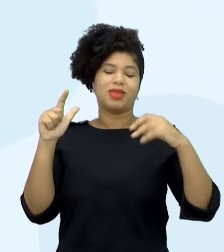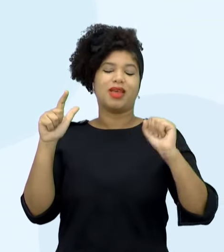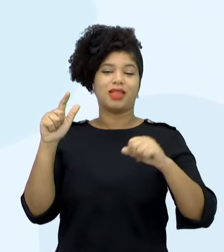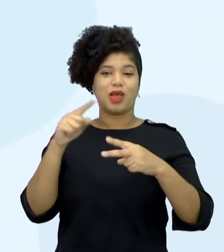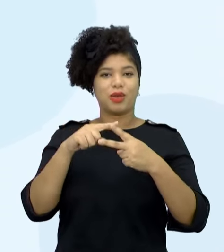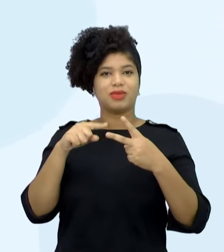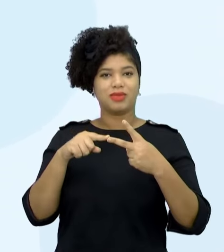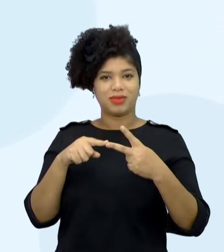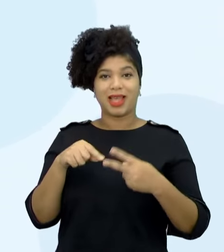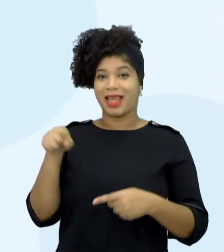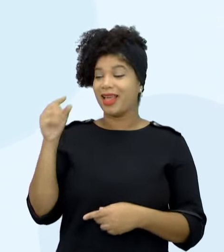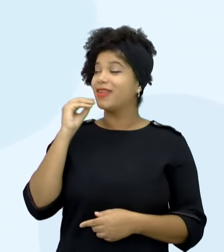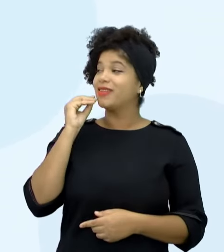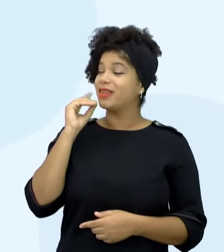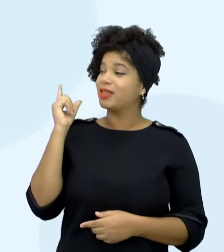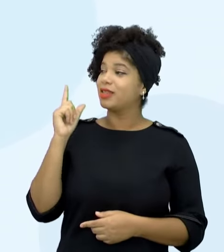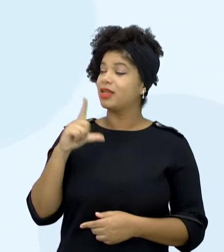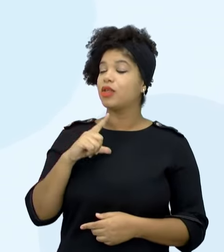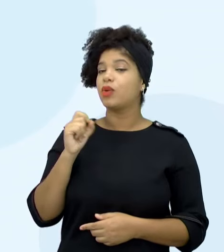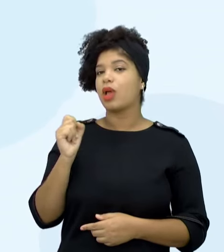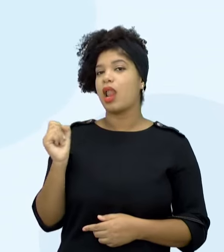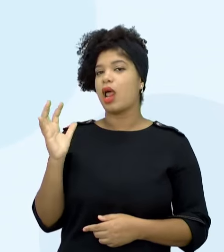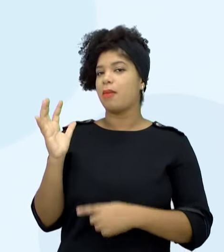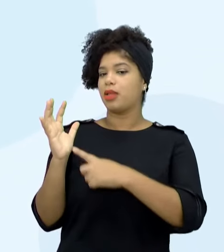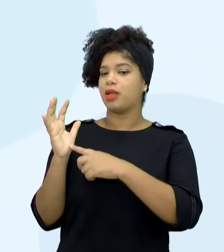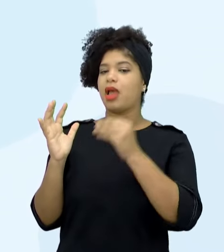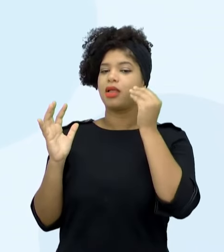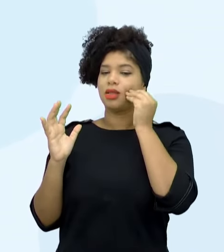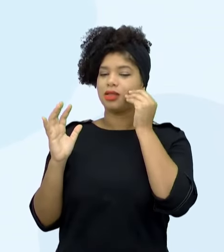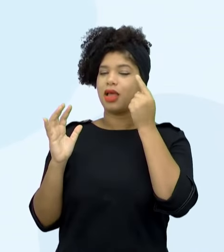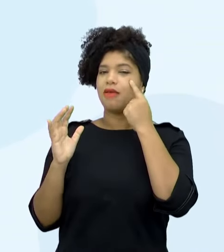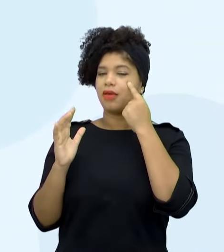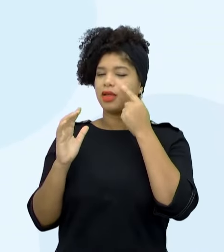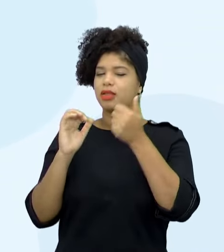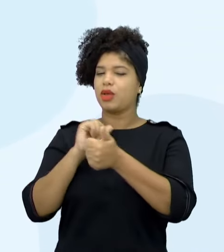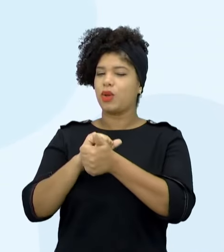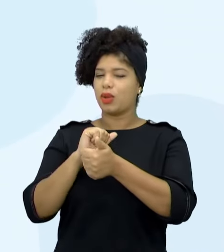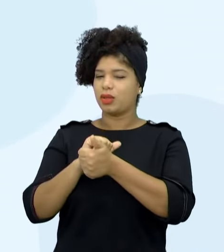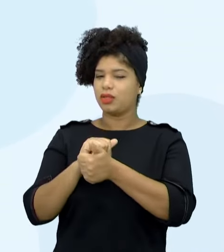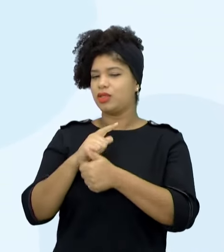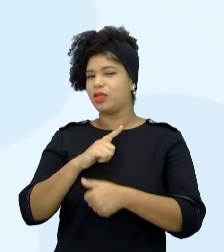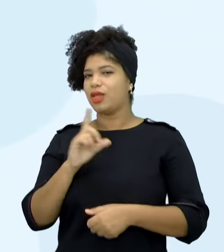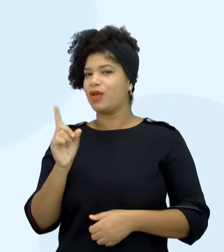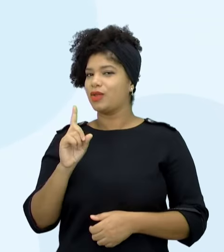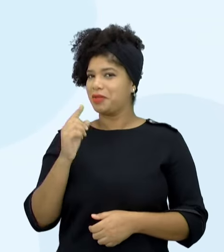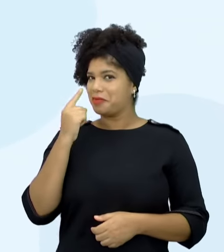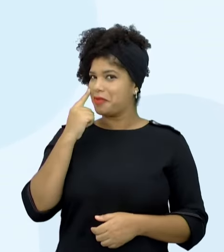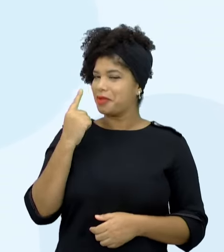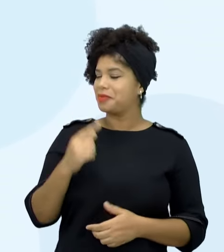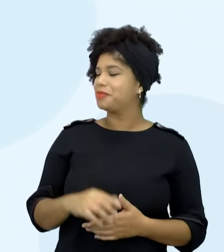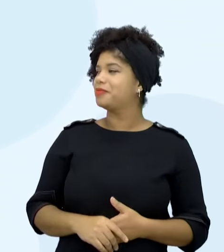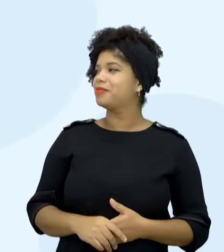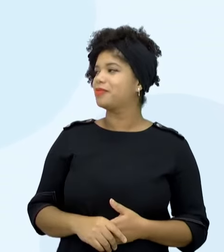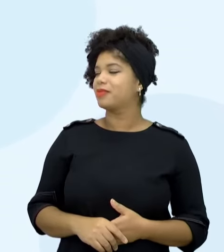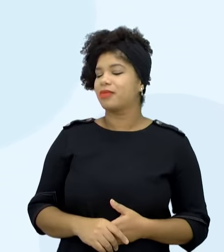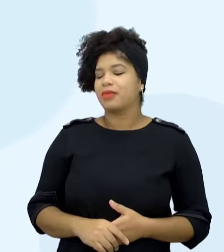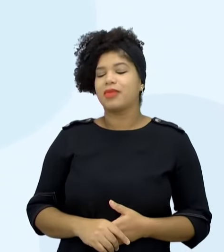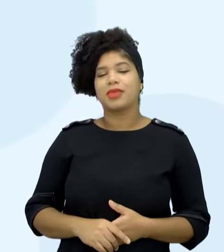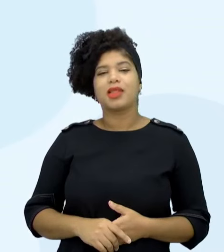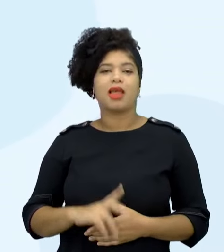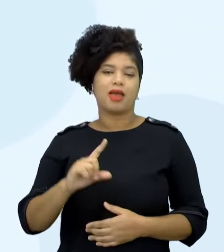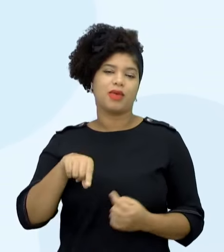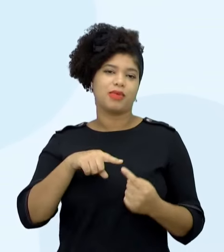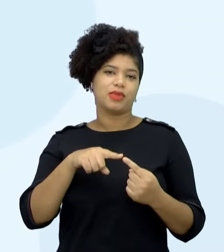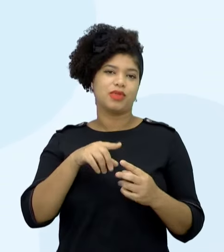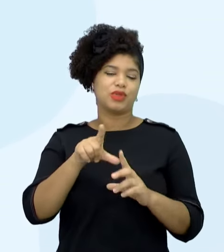do simulador é que a gente tem uma lâmpada ali para testar eficiência de lâmpadas, né? Foi isso, né? A gente pode